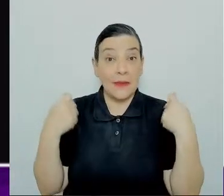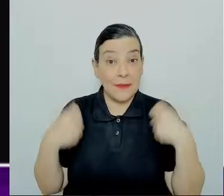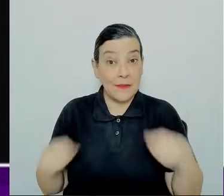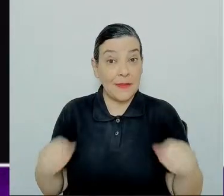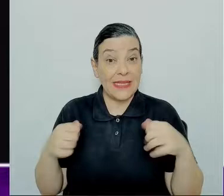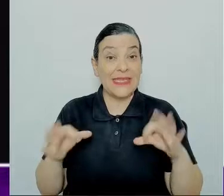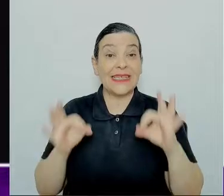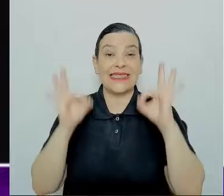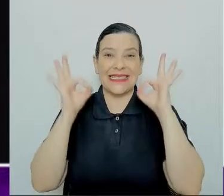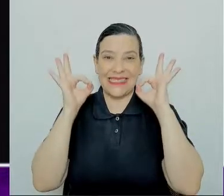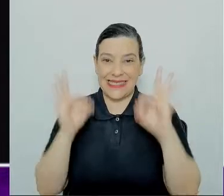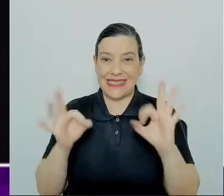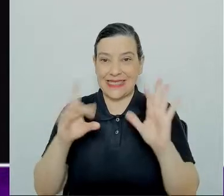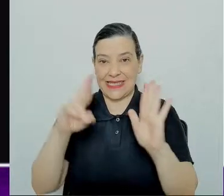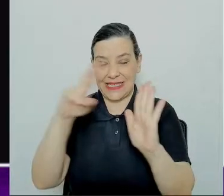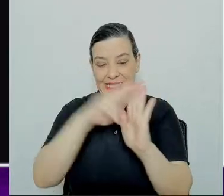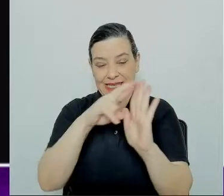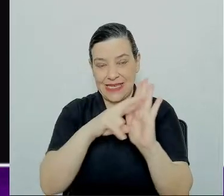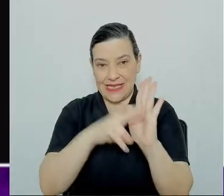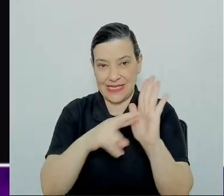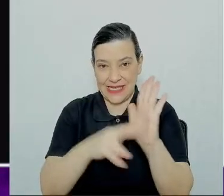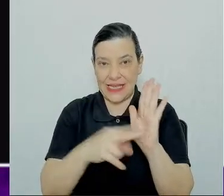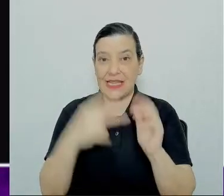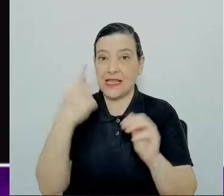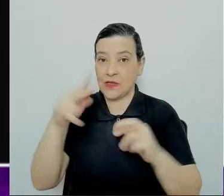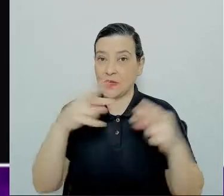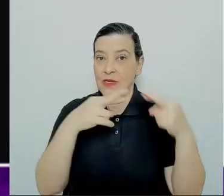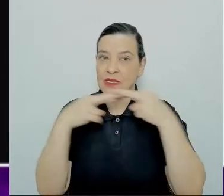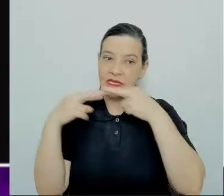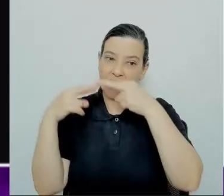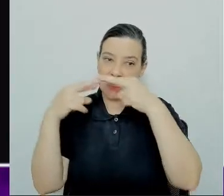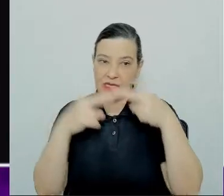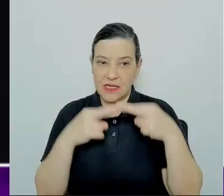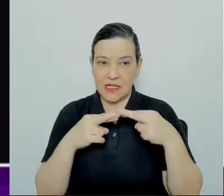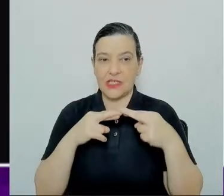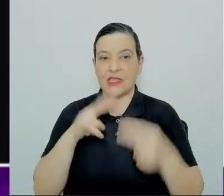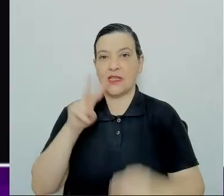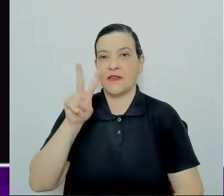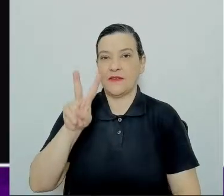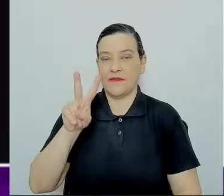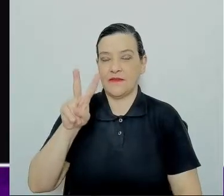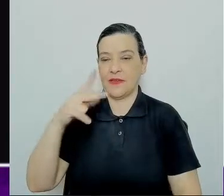as regras entre as suas redes, né, seja entre a VPC, seja entre uma